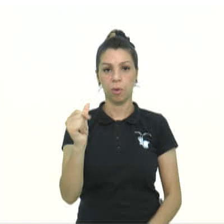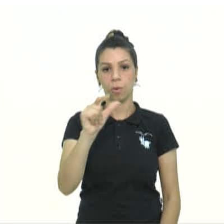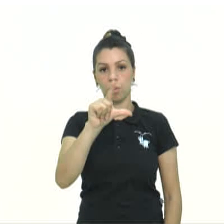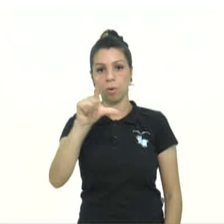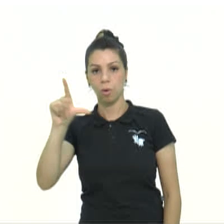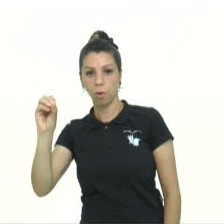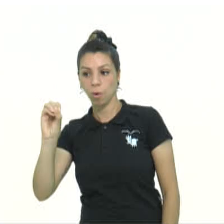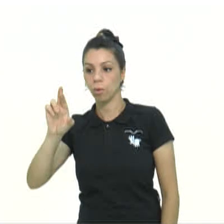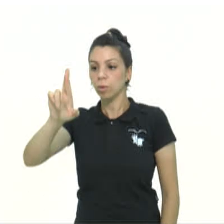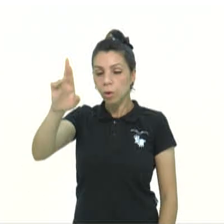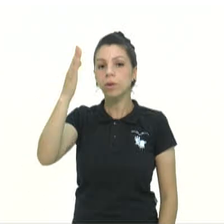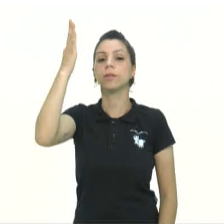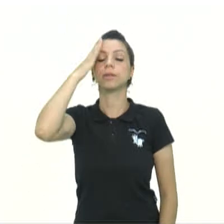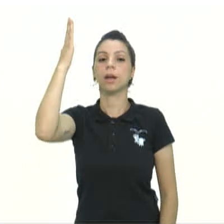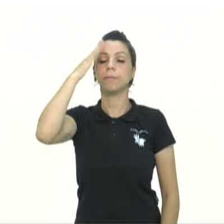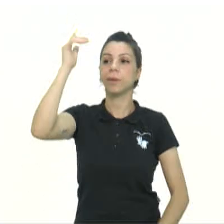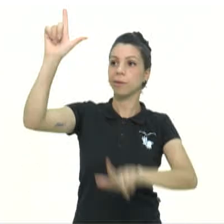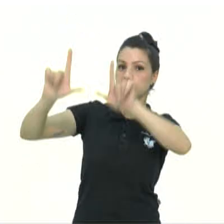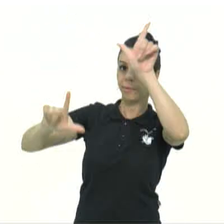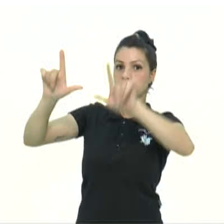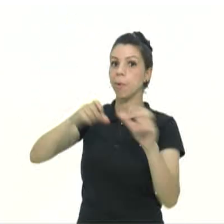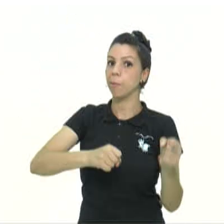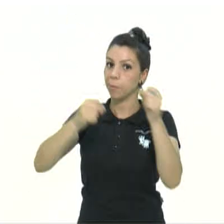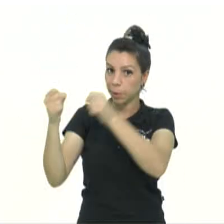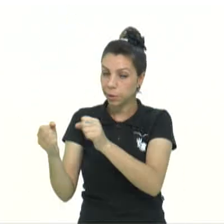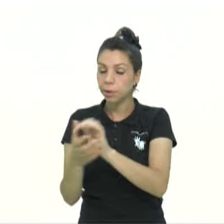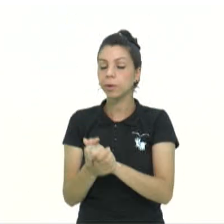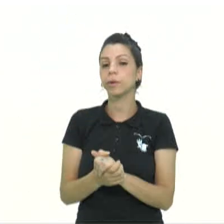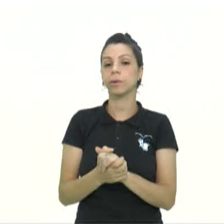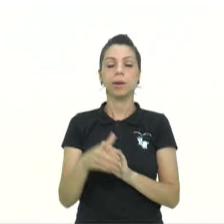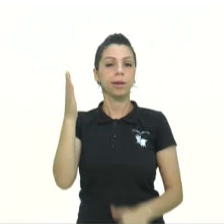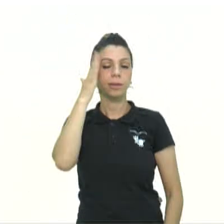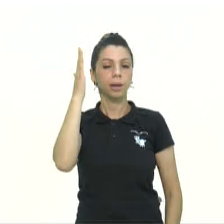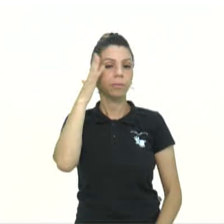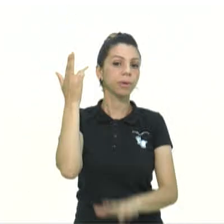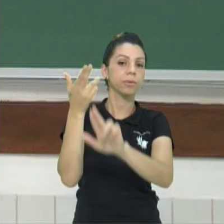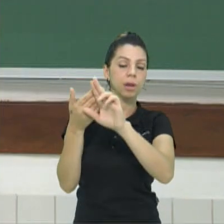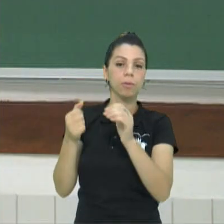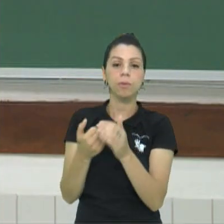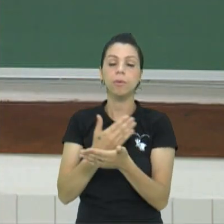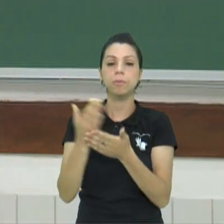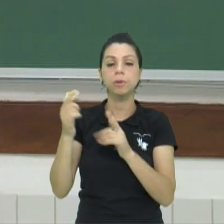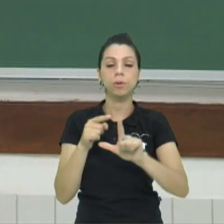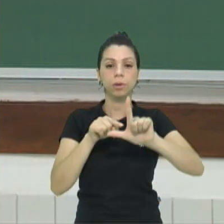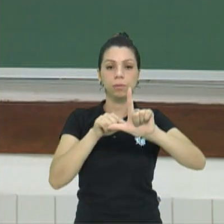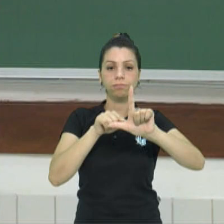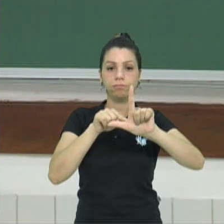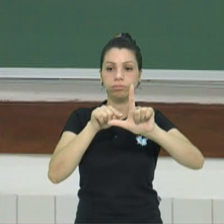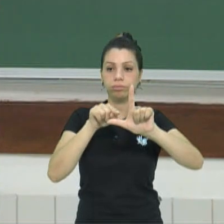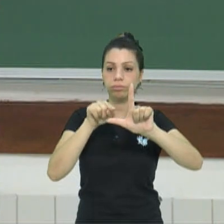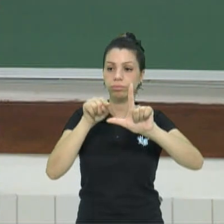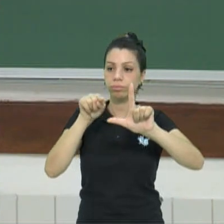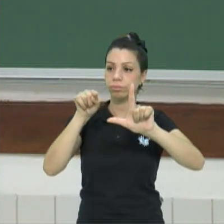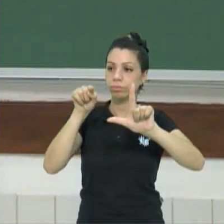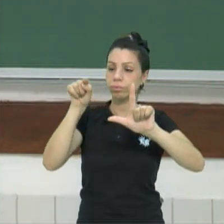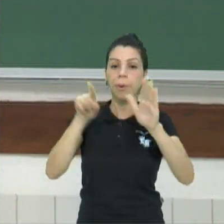e sabia utilizá-la a seu favor, começou então a subir nas pesquisas, usando esses programas eleitorais, que